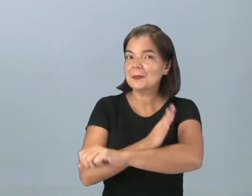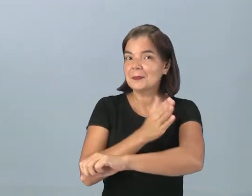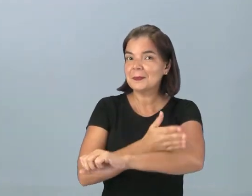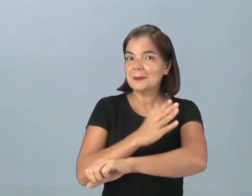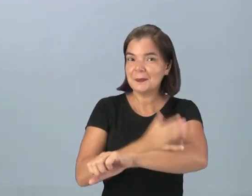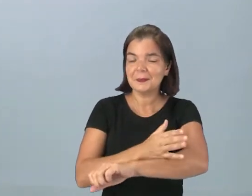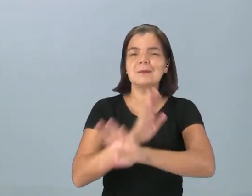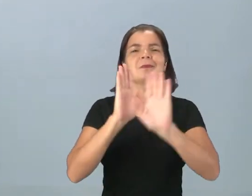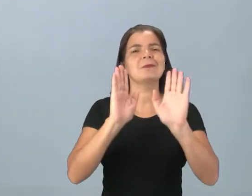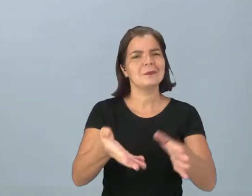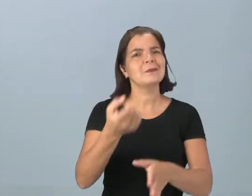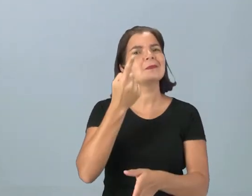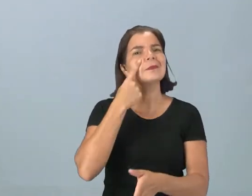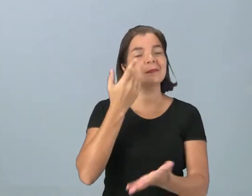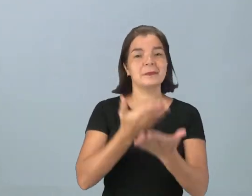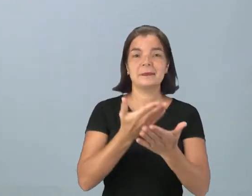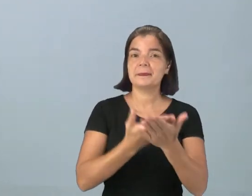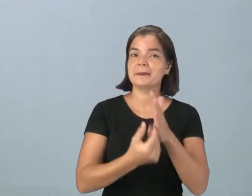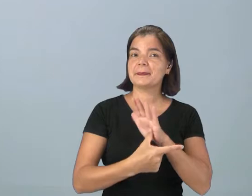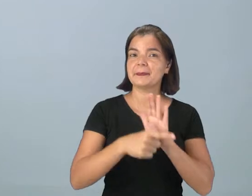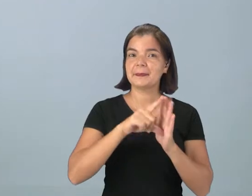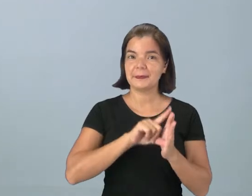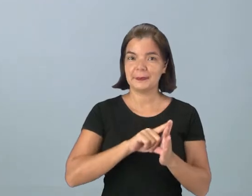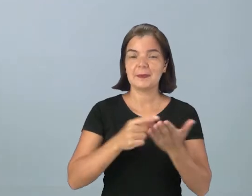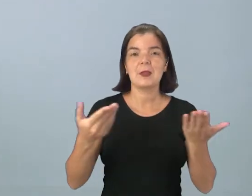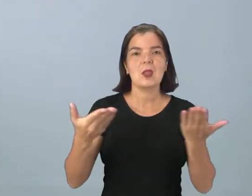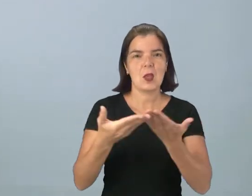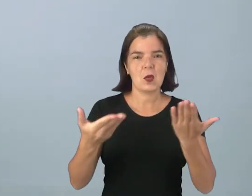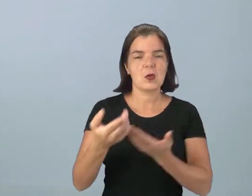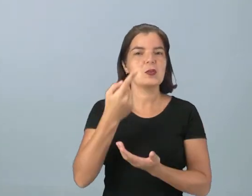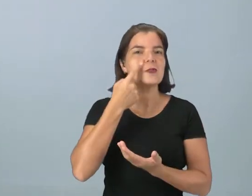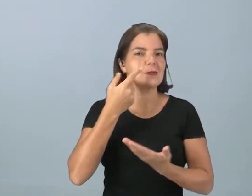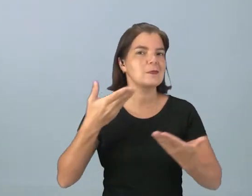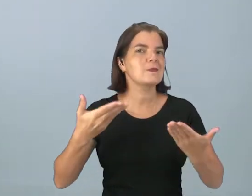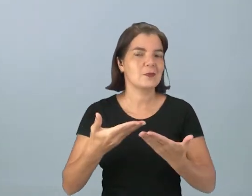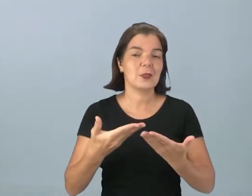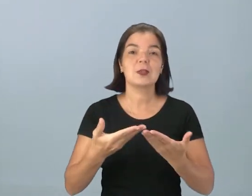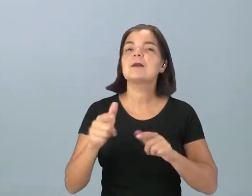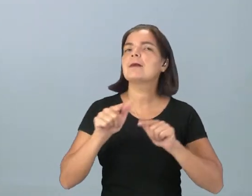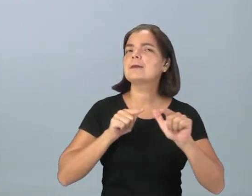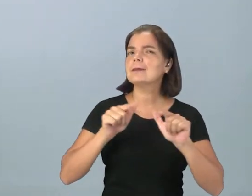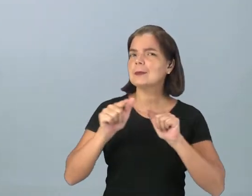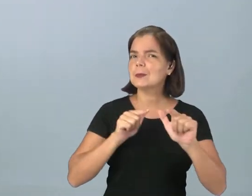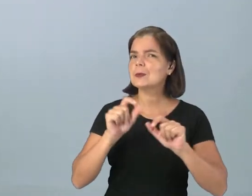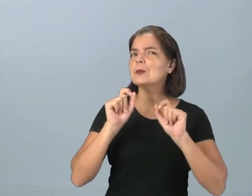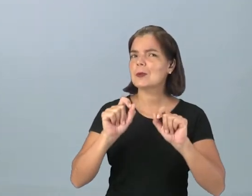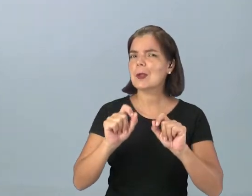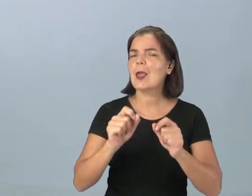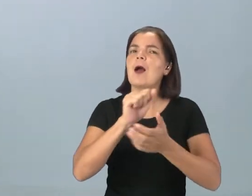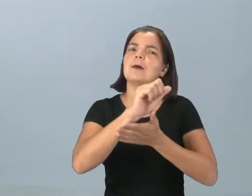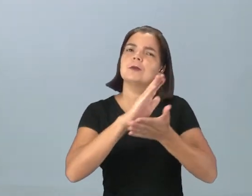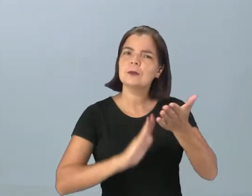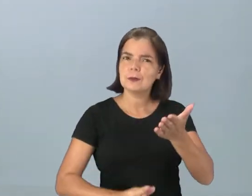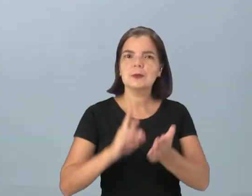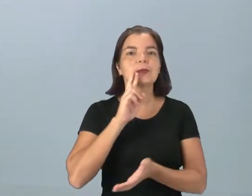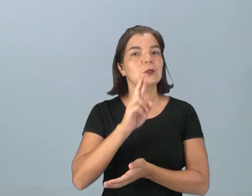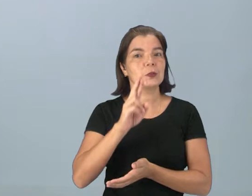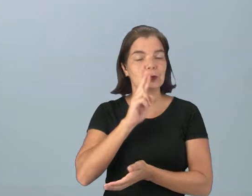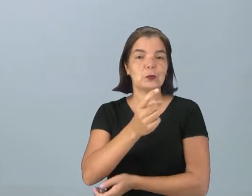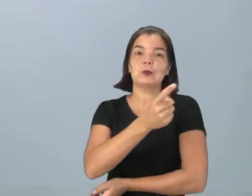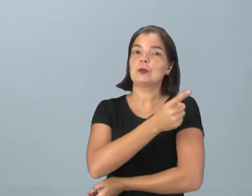que já foram vistas nas aulas anteriores. Então, vocês vão ver que trabalharemos primeiro habilidades do primeiro bimestre,